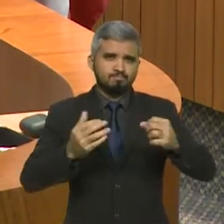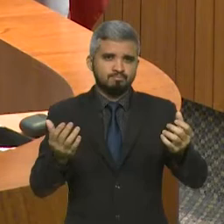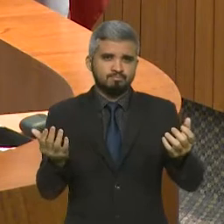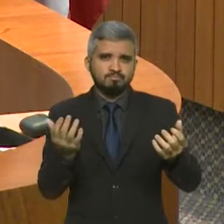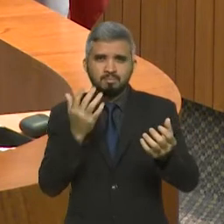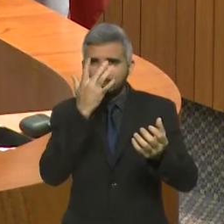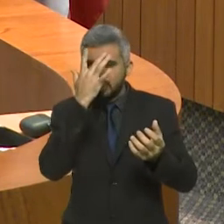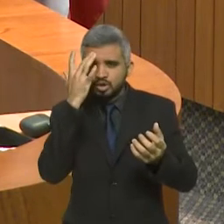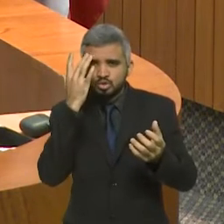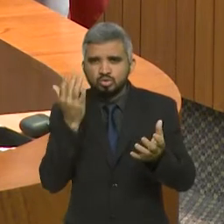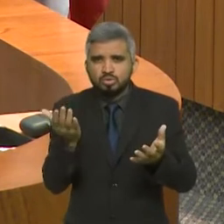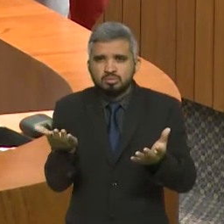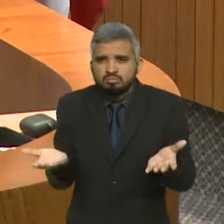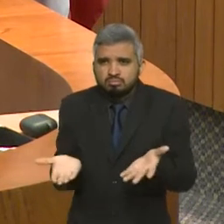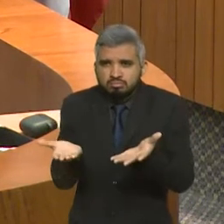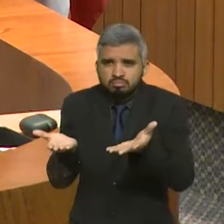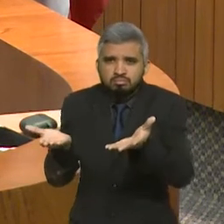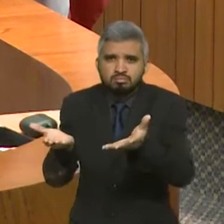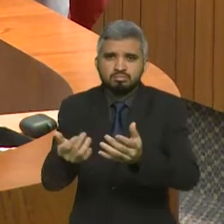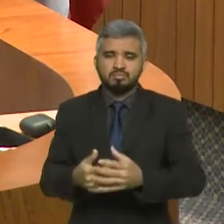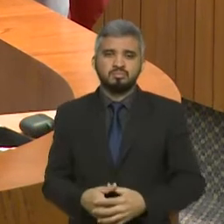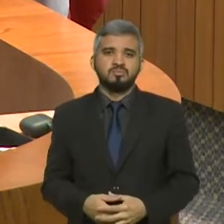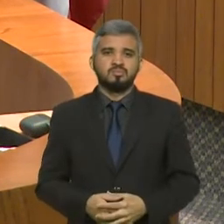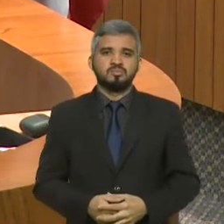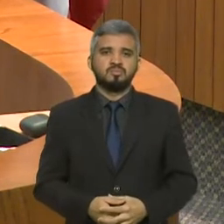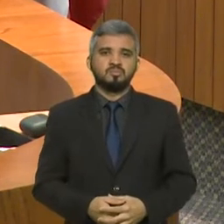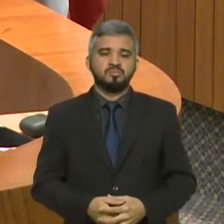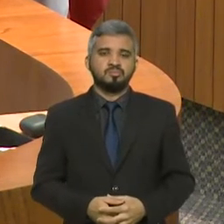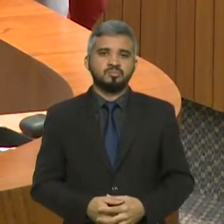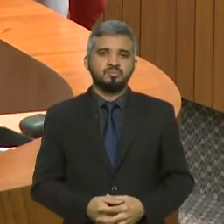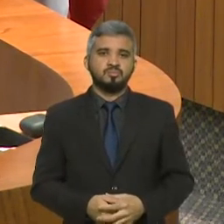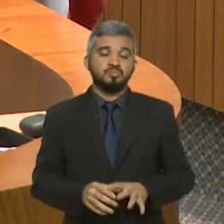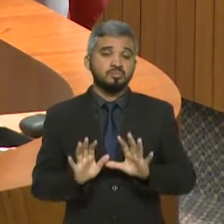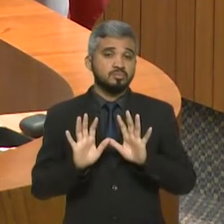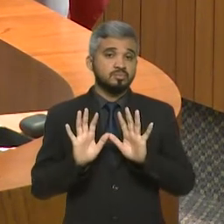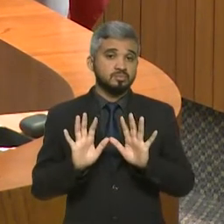tratamento de excelência, um tratamento VIP. Mas